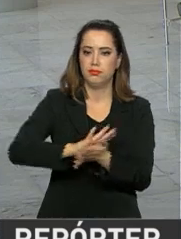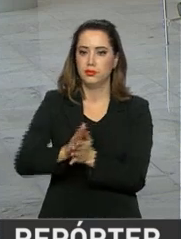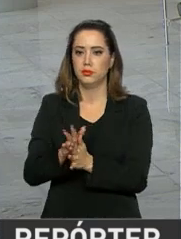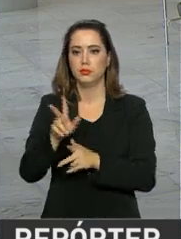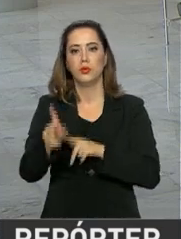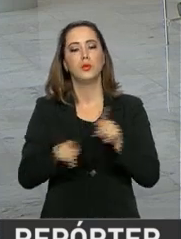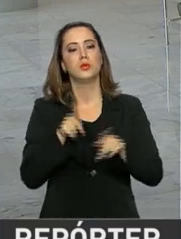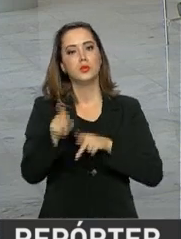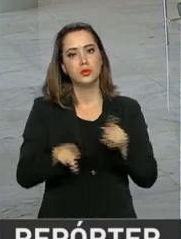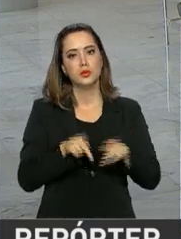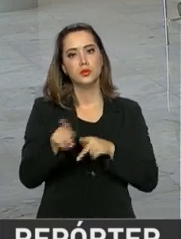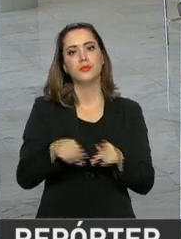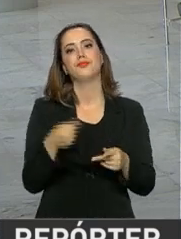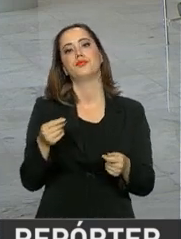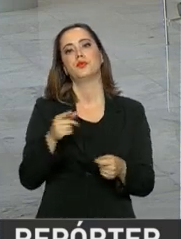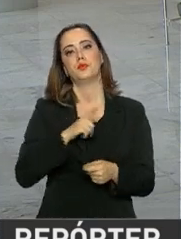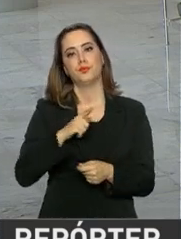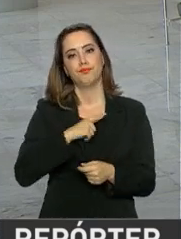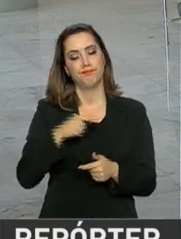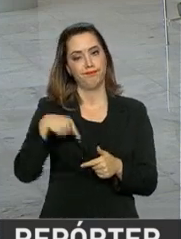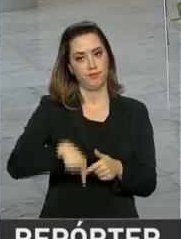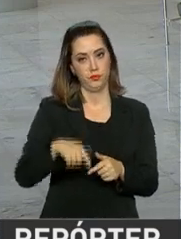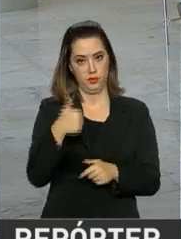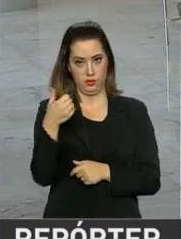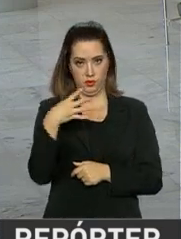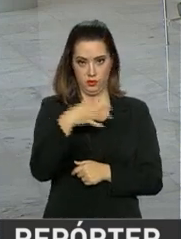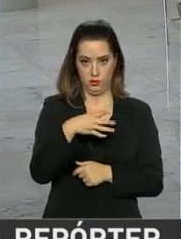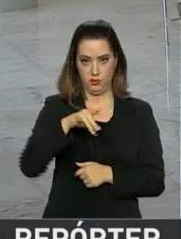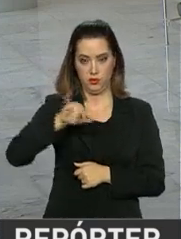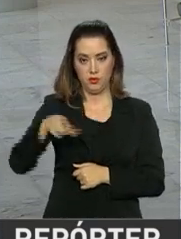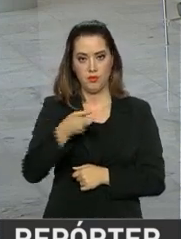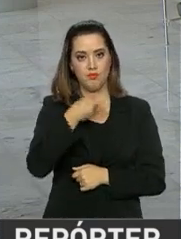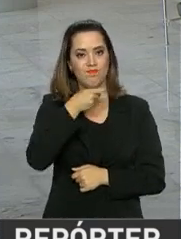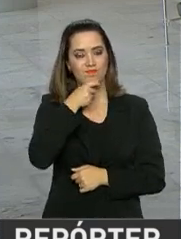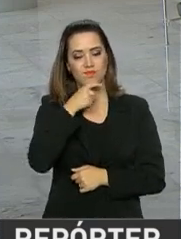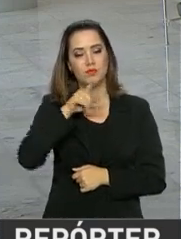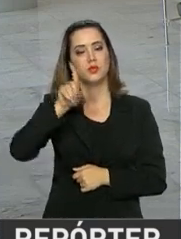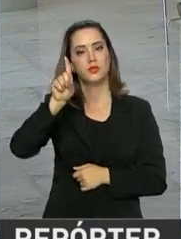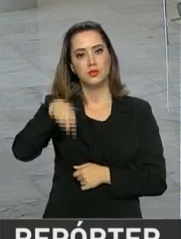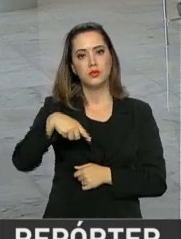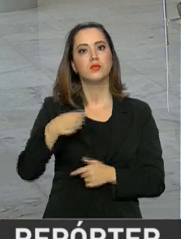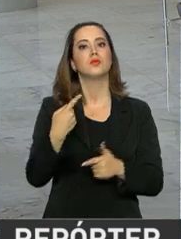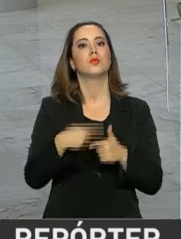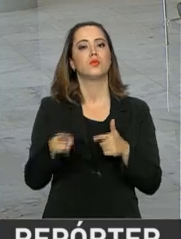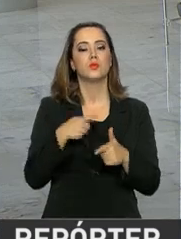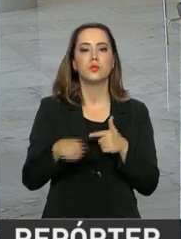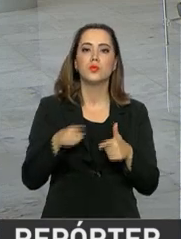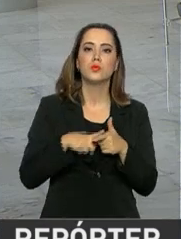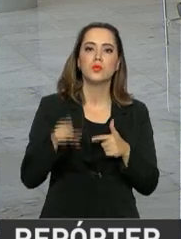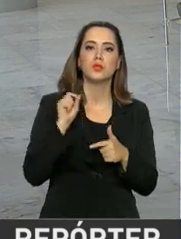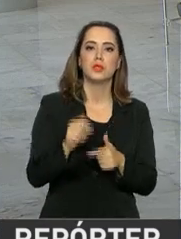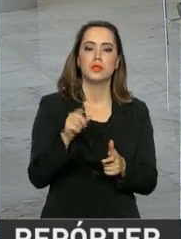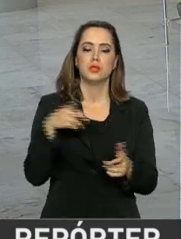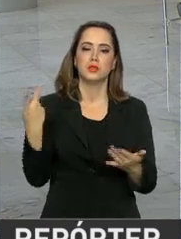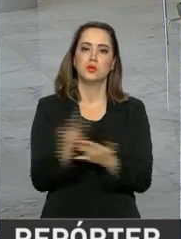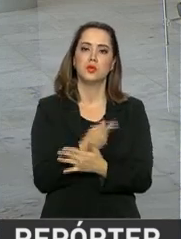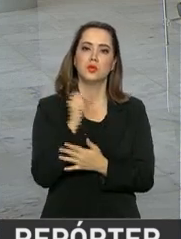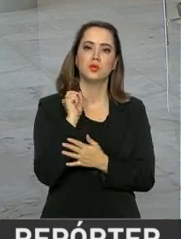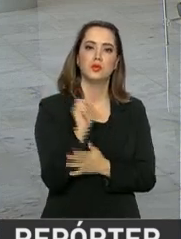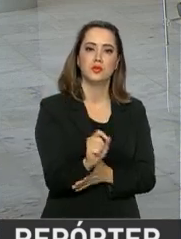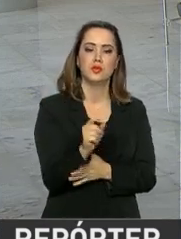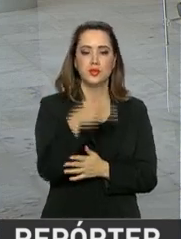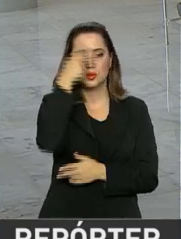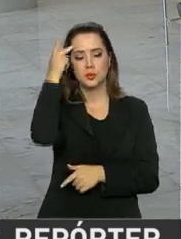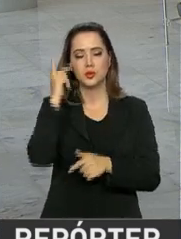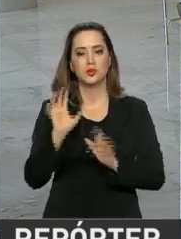injustificada intolerância neste 14 de julho e que é abjeta e ultrajante a ação perpetrada contra cidadãos inocentes que